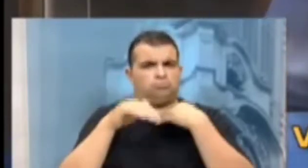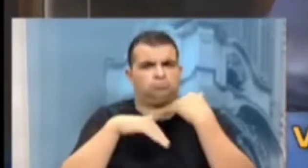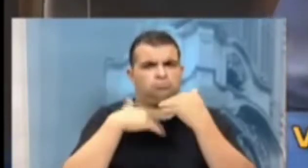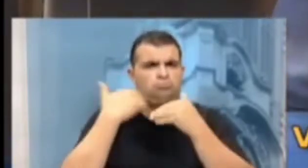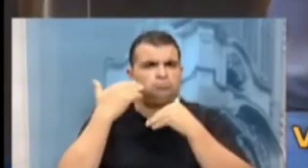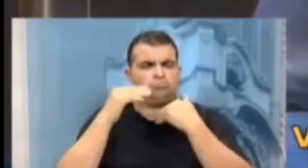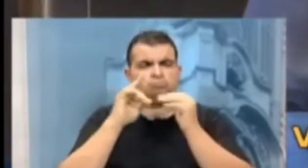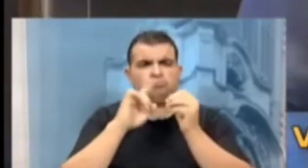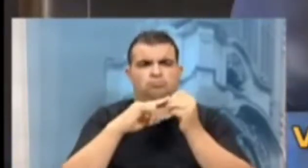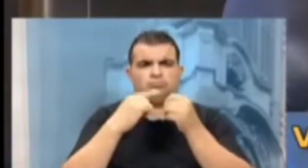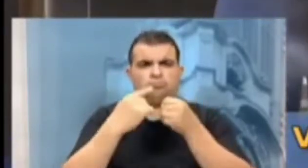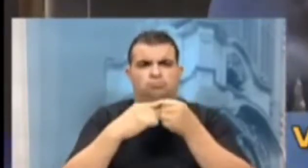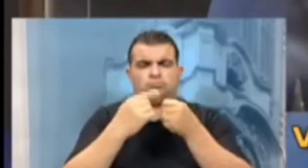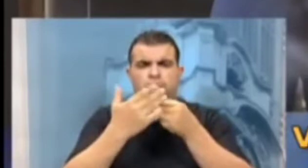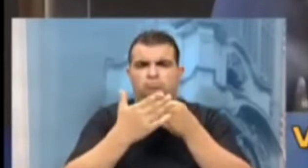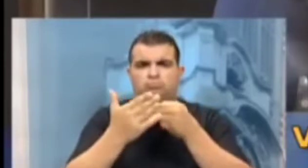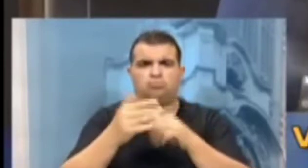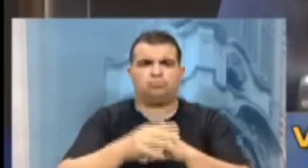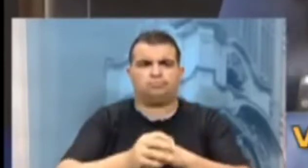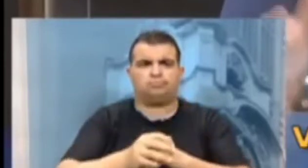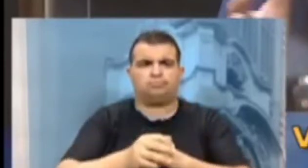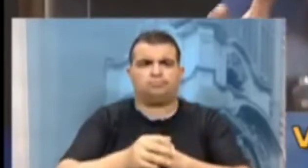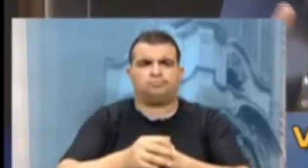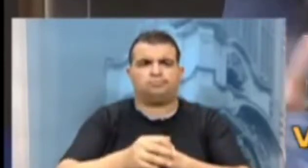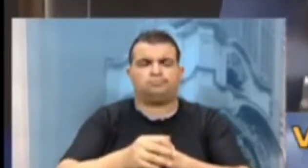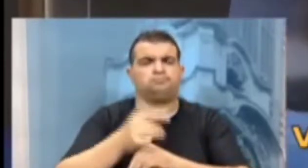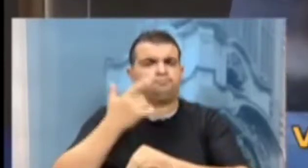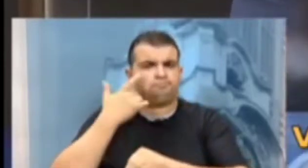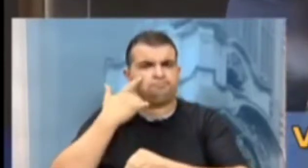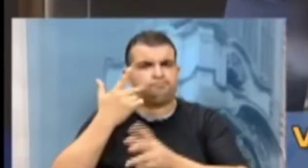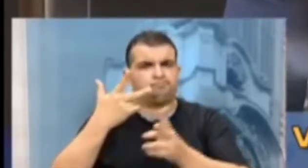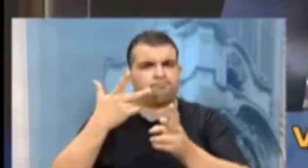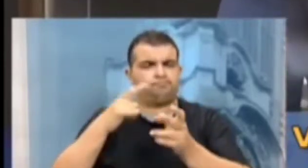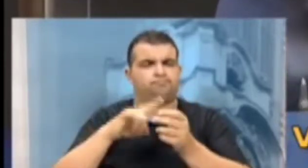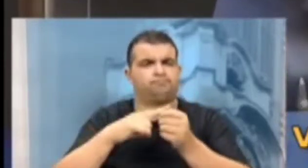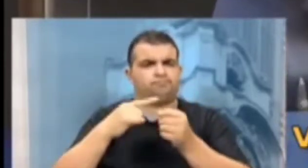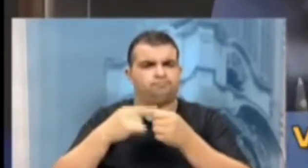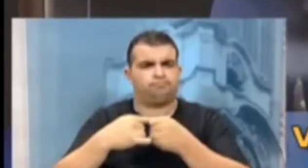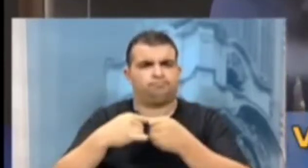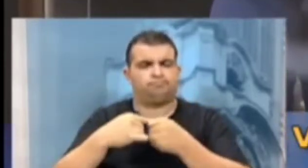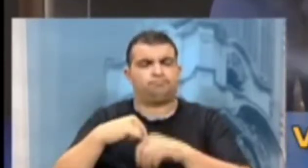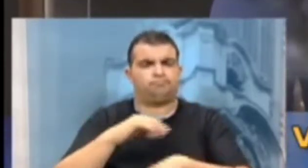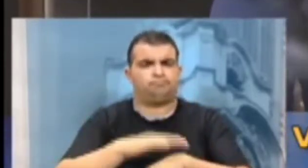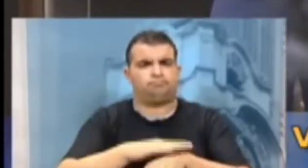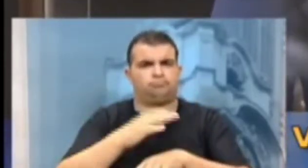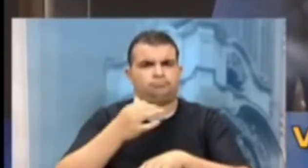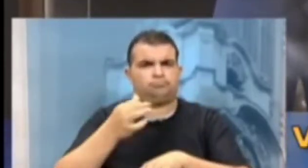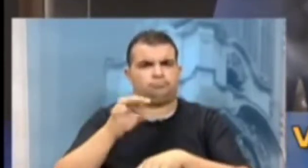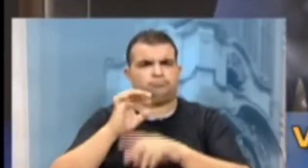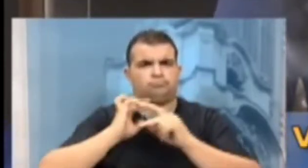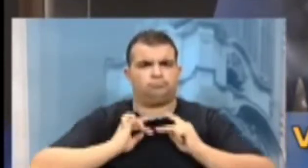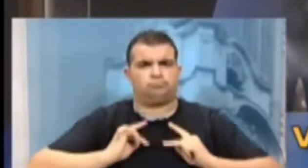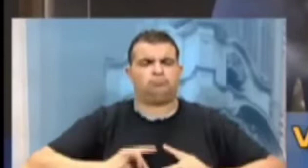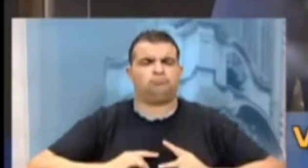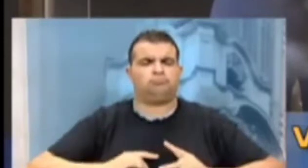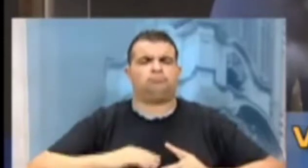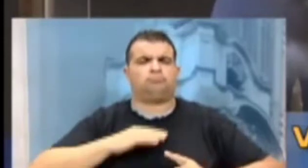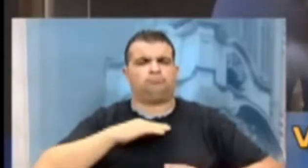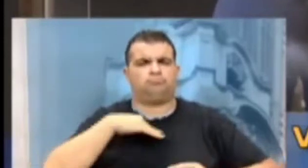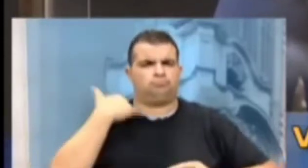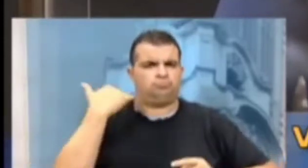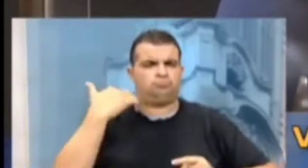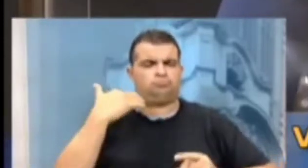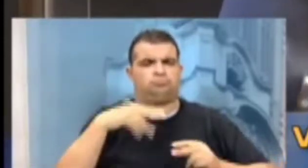naquela cidade Oi e aí a gente imagina em uma cidade mais de 60 pessoas perderam a vida